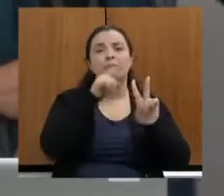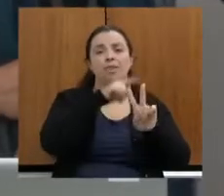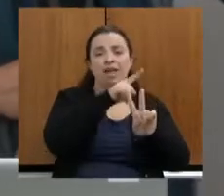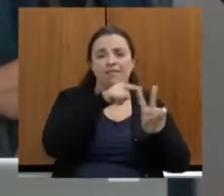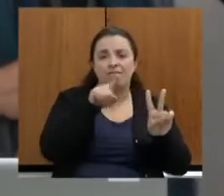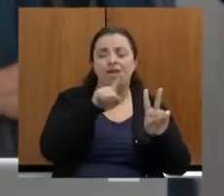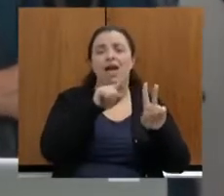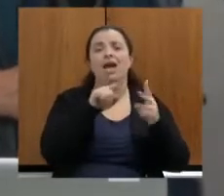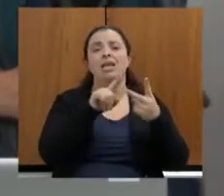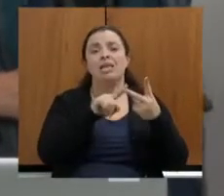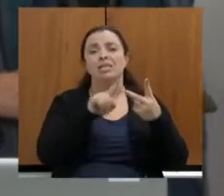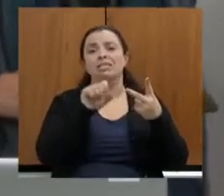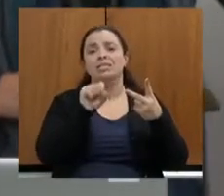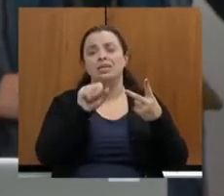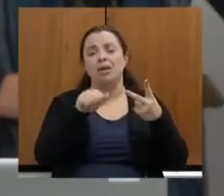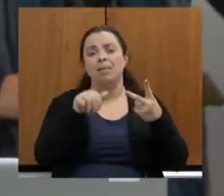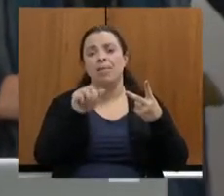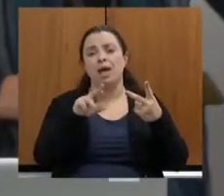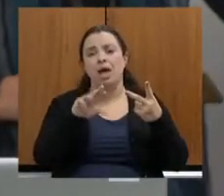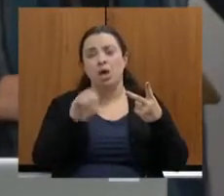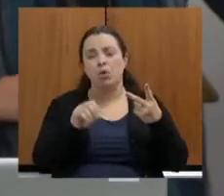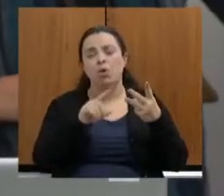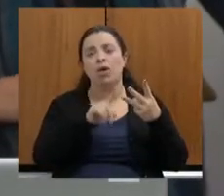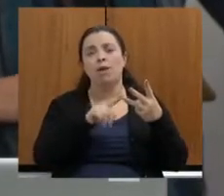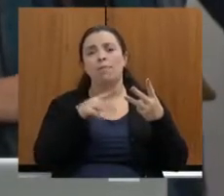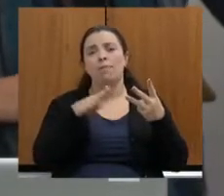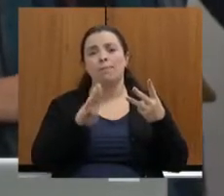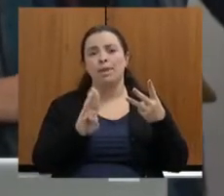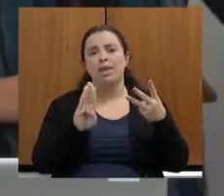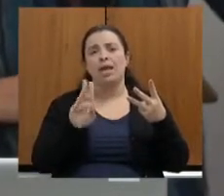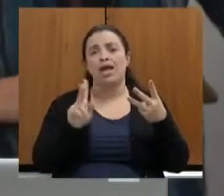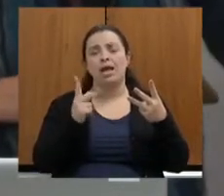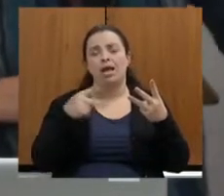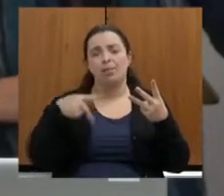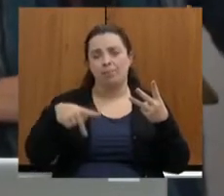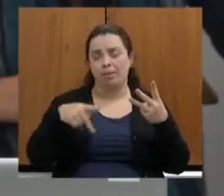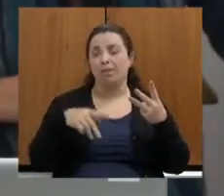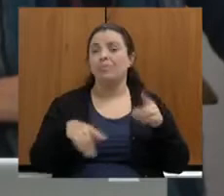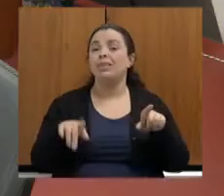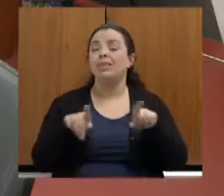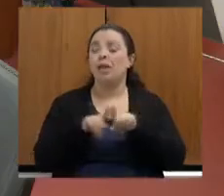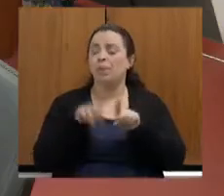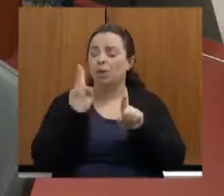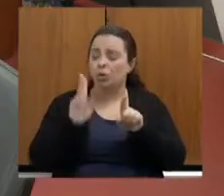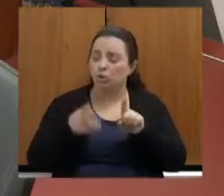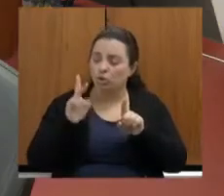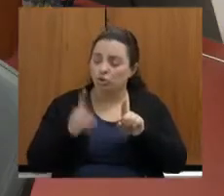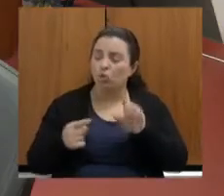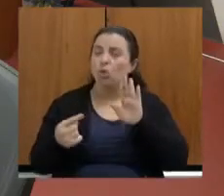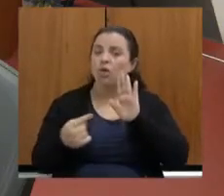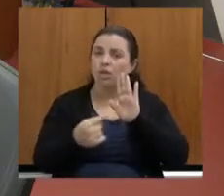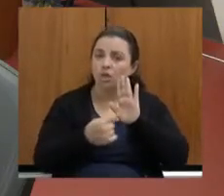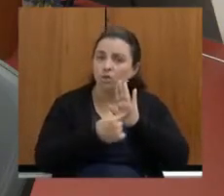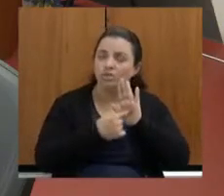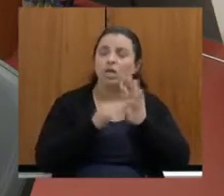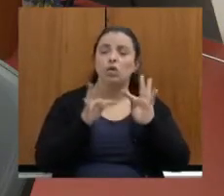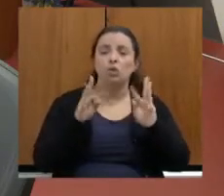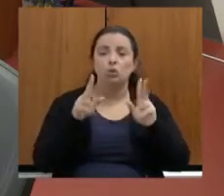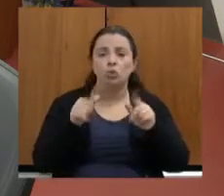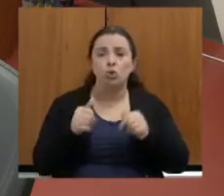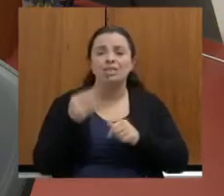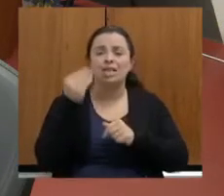bhp como também nós continuaremos a denunciar todas as tentativas de